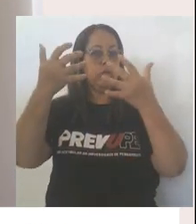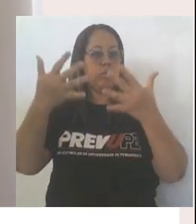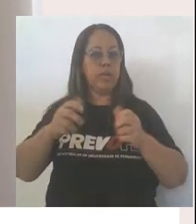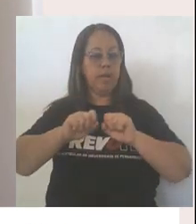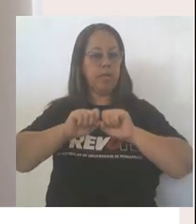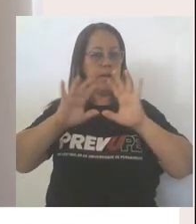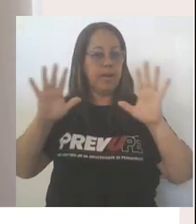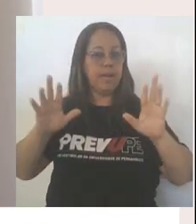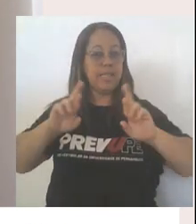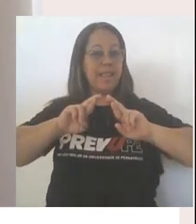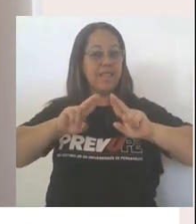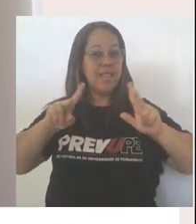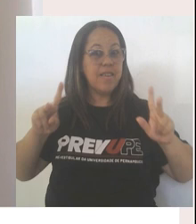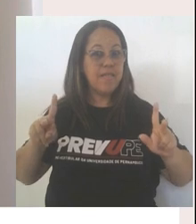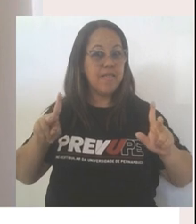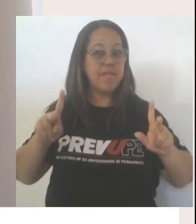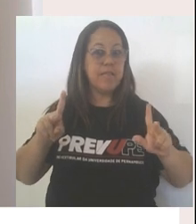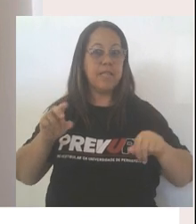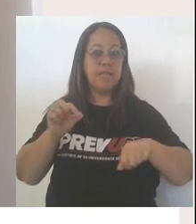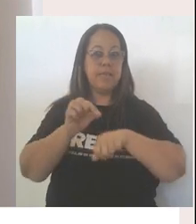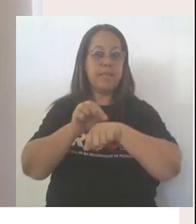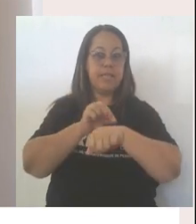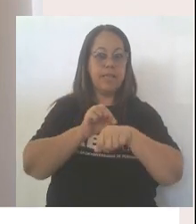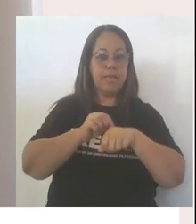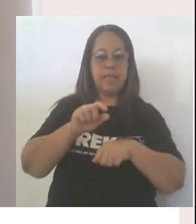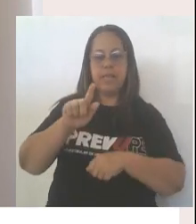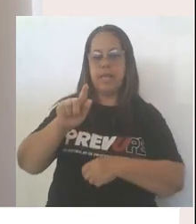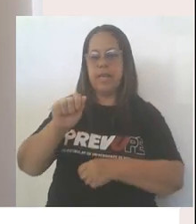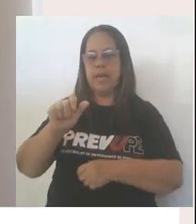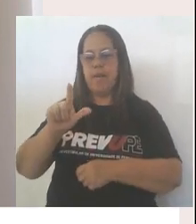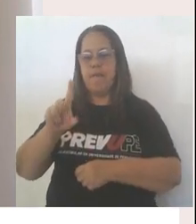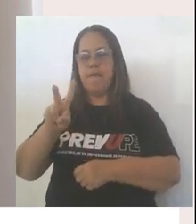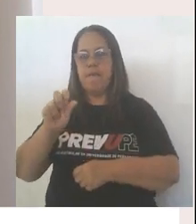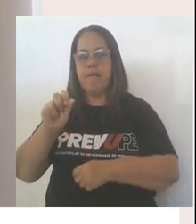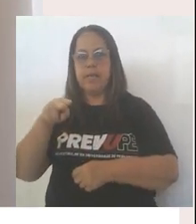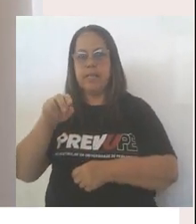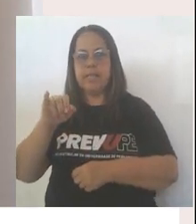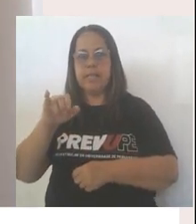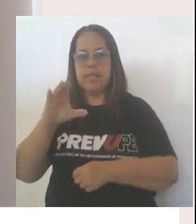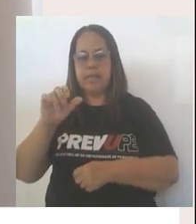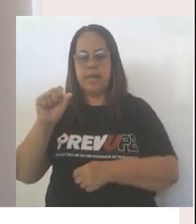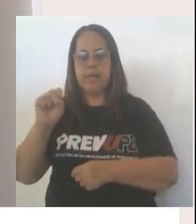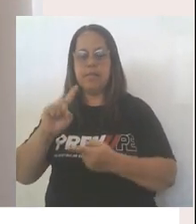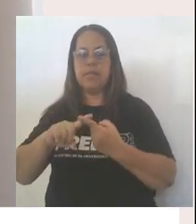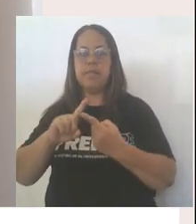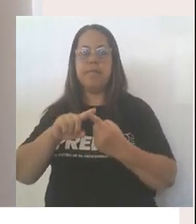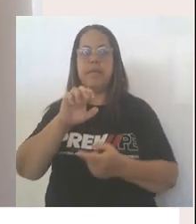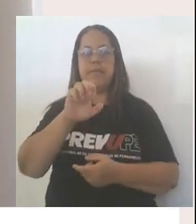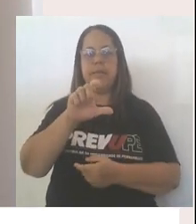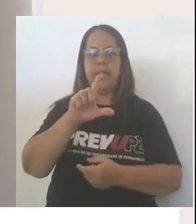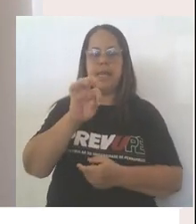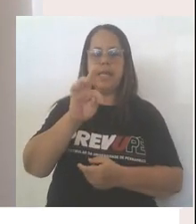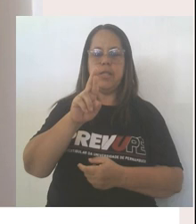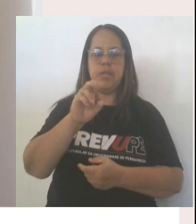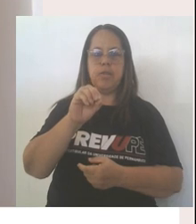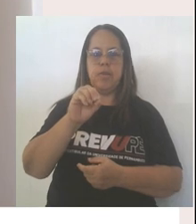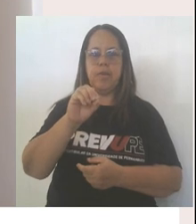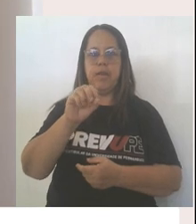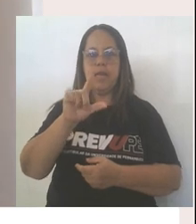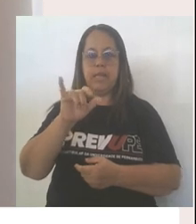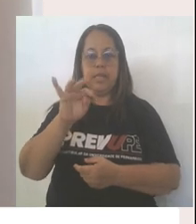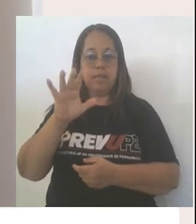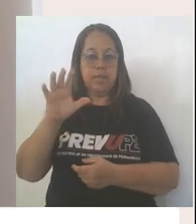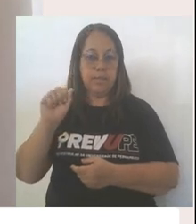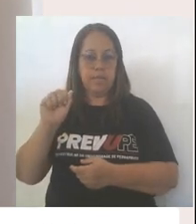clareza a diferença entre células galvânicas e células eletrolíticas. As células galvânicas, também conhecidas